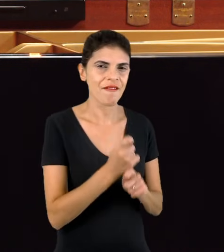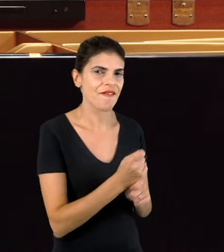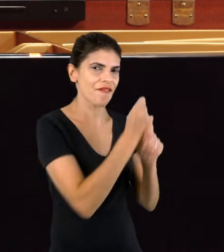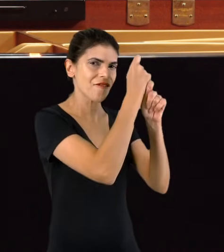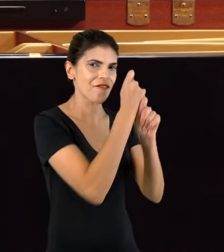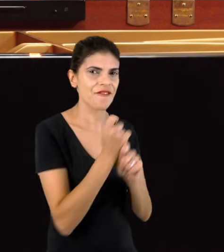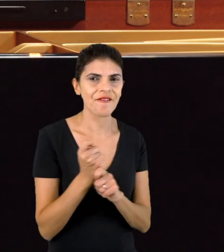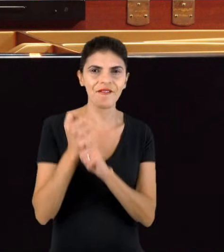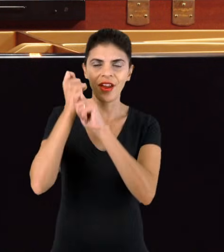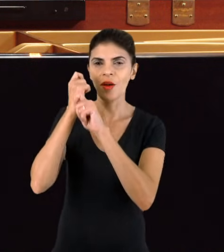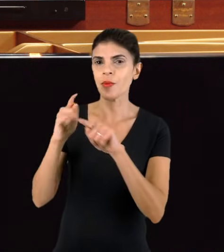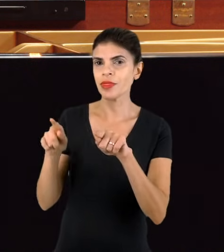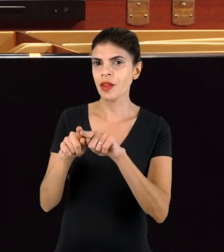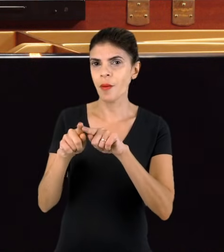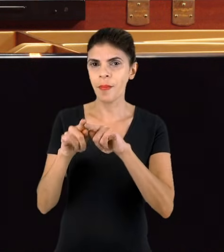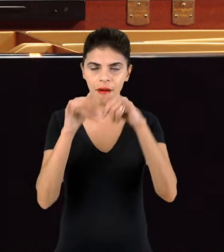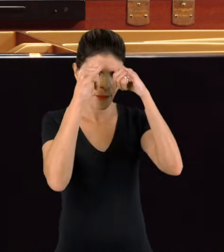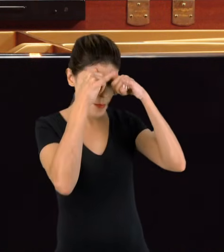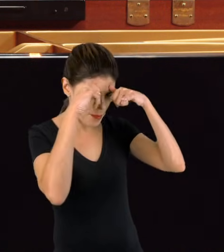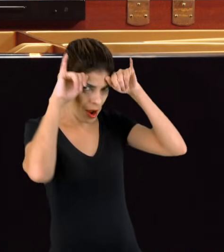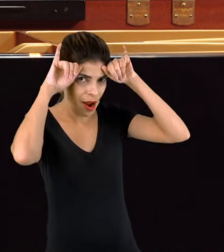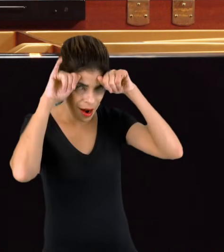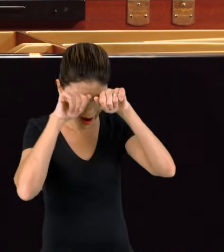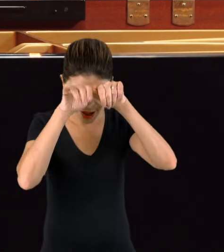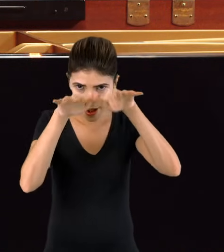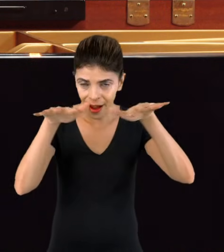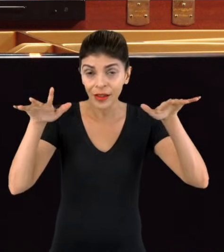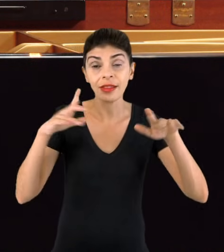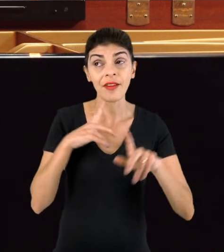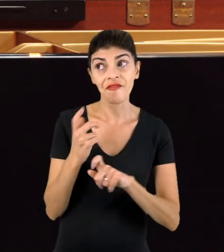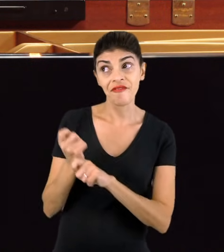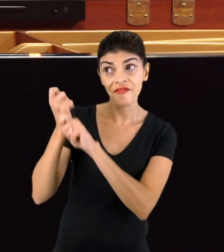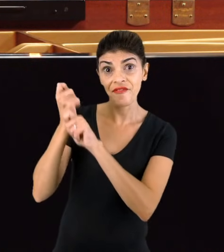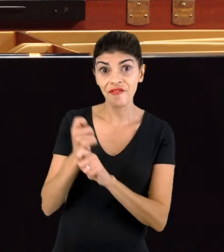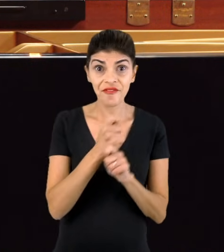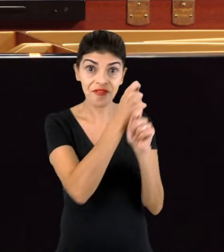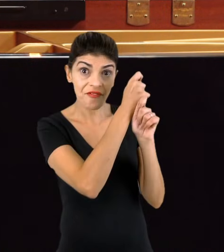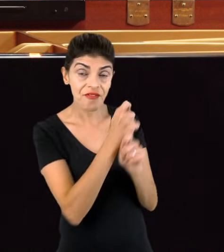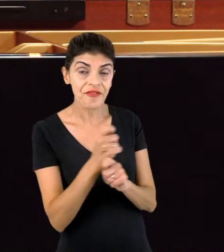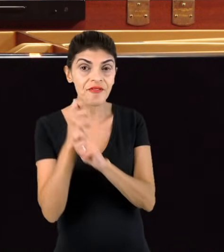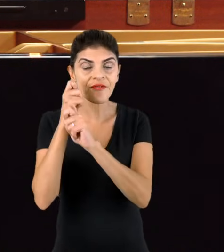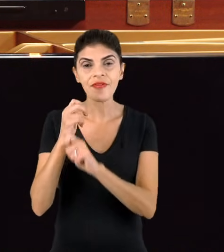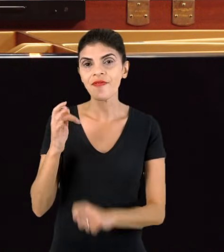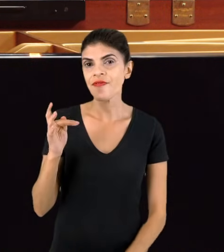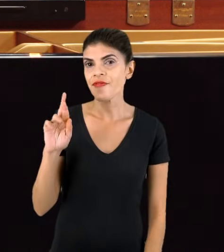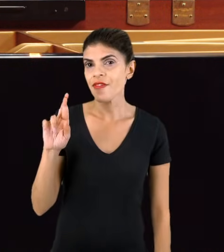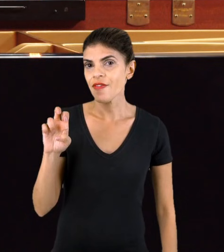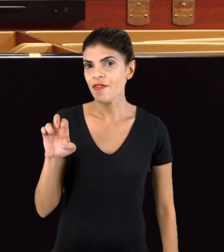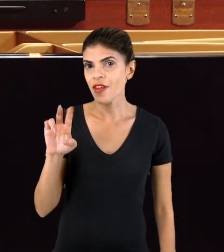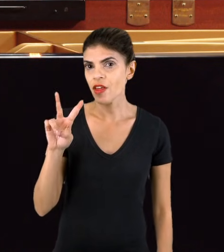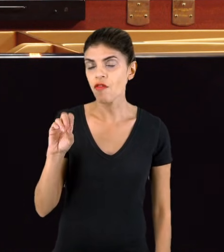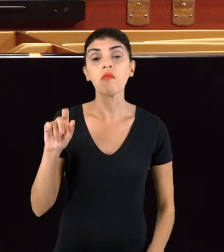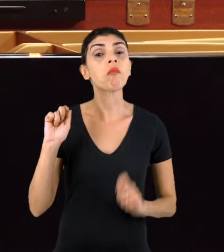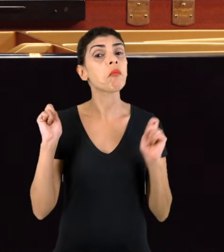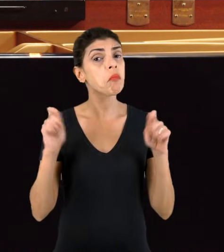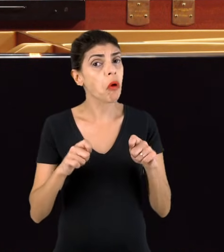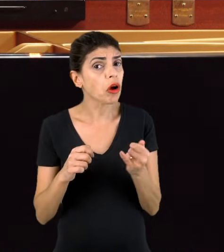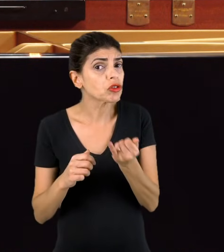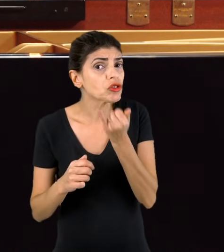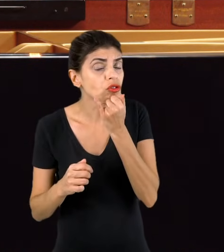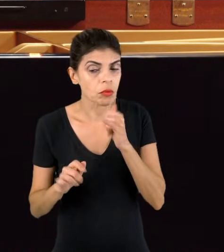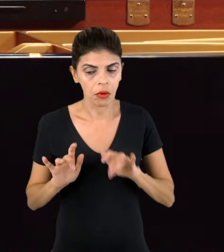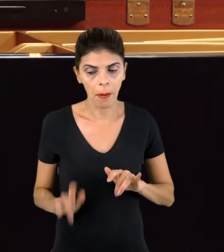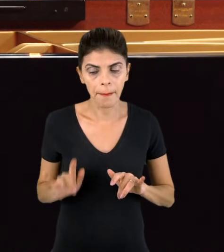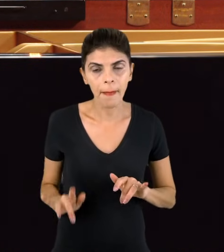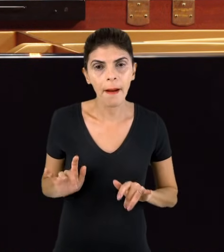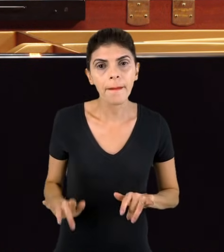com o frevo, sabe? De trabalhar claves, por exemplo. Você tem um frevo, né? E você pode pensar que a clave do frevo pode ser uma das claves,